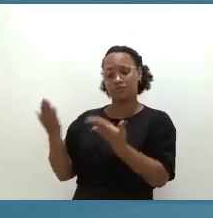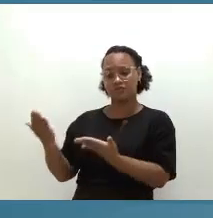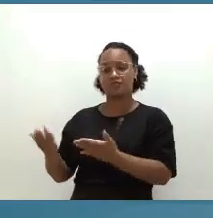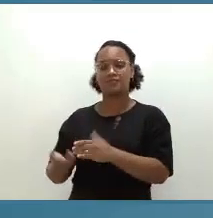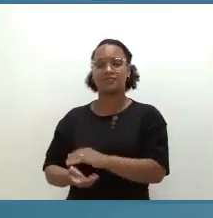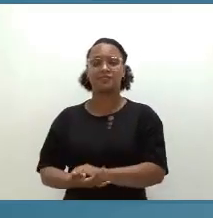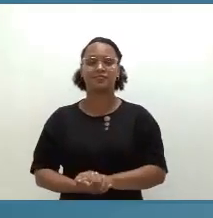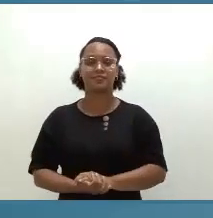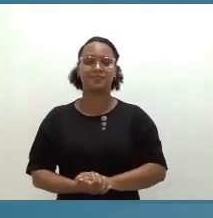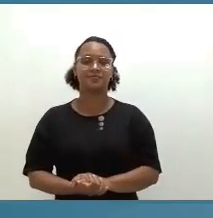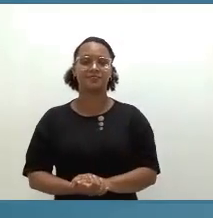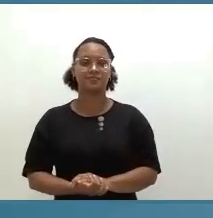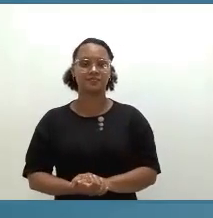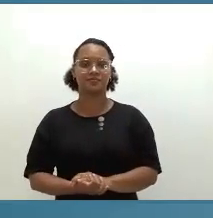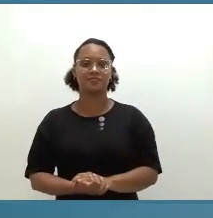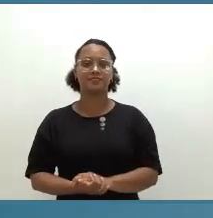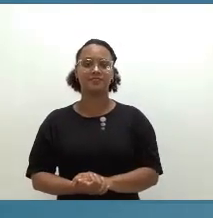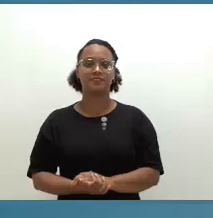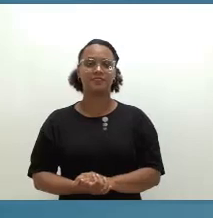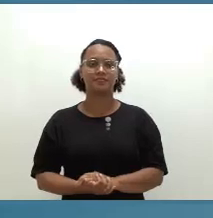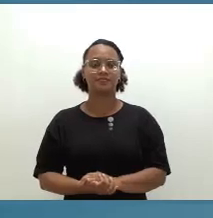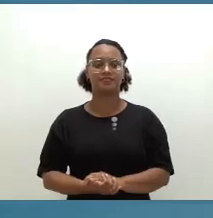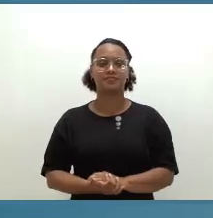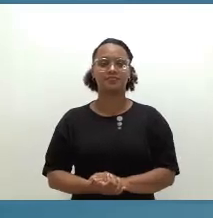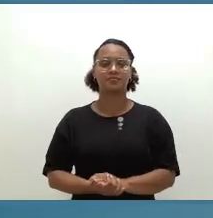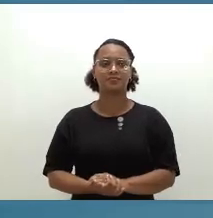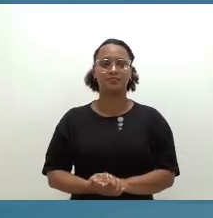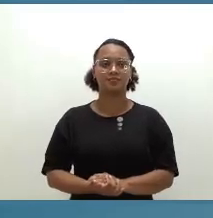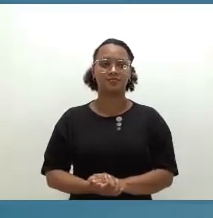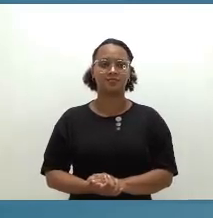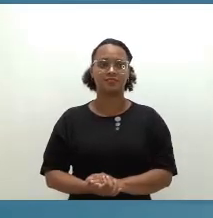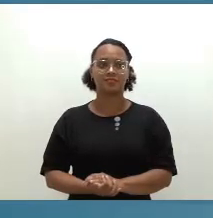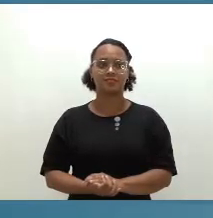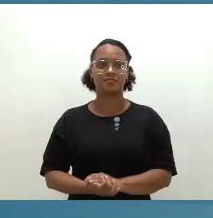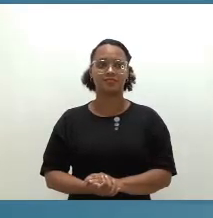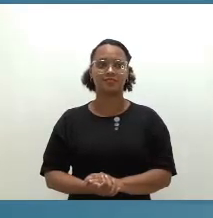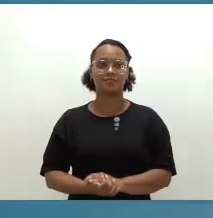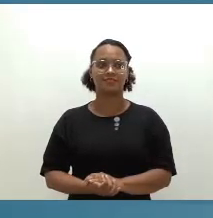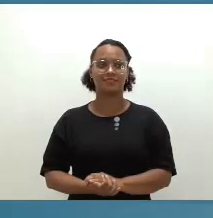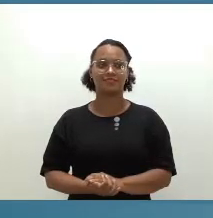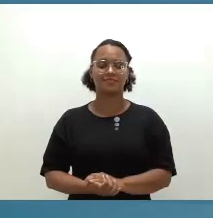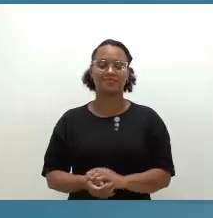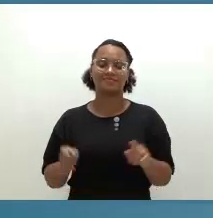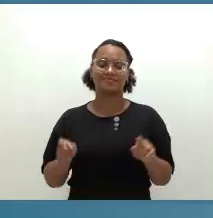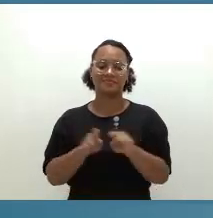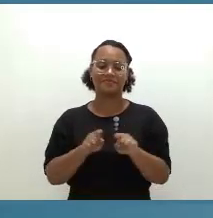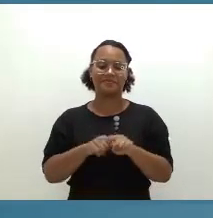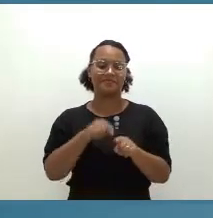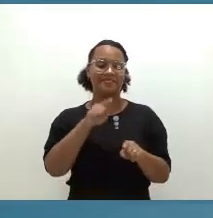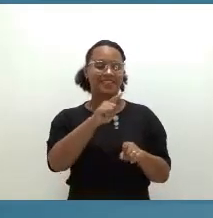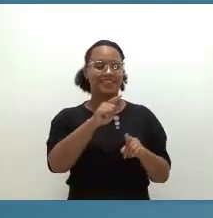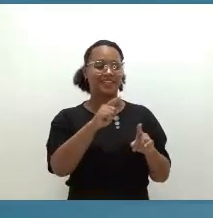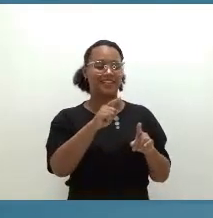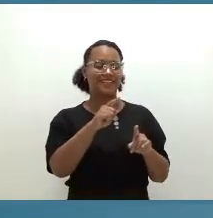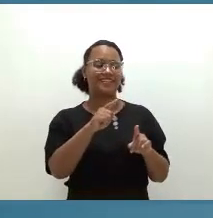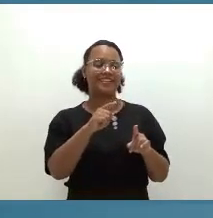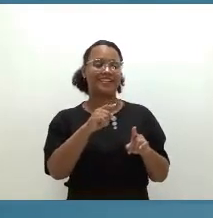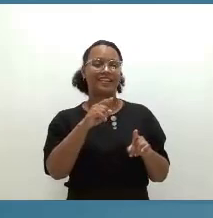amigos. A Deus vai ver o Constantino que se tornou rebelde. Nessa